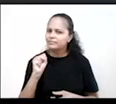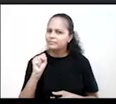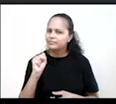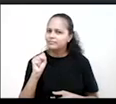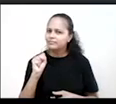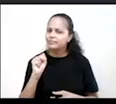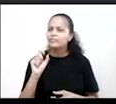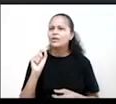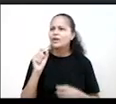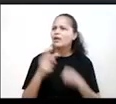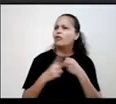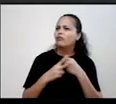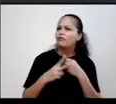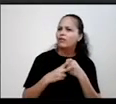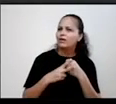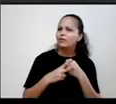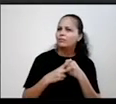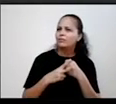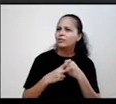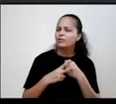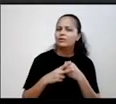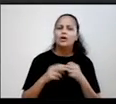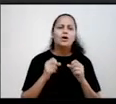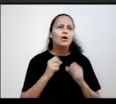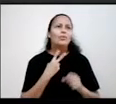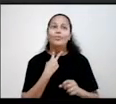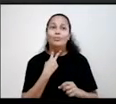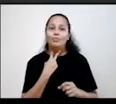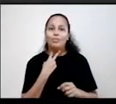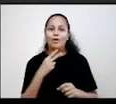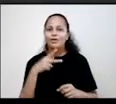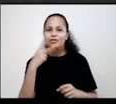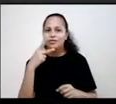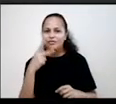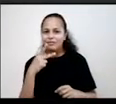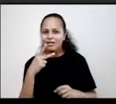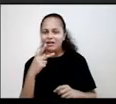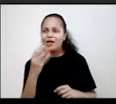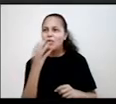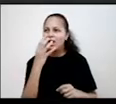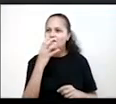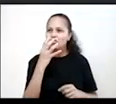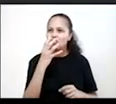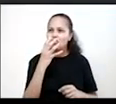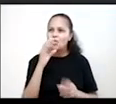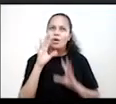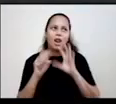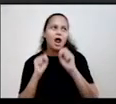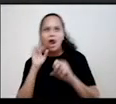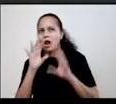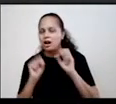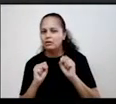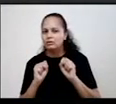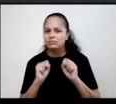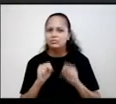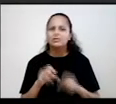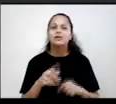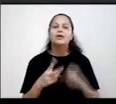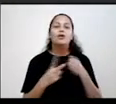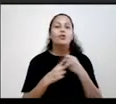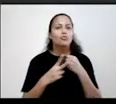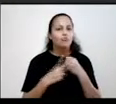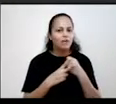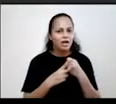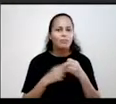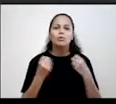meu verbo. Eu não posso falar o cachorro latem, né? Eu tenho que colocar, se o meu sujeito está no singular, o meu